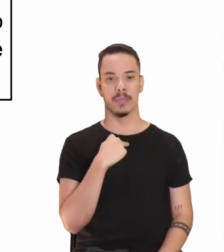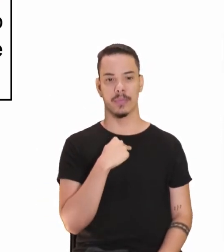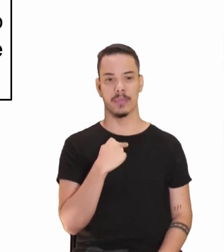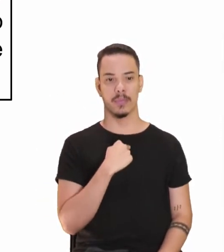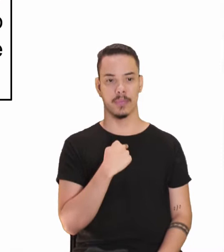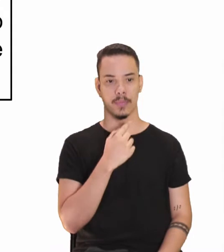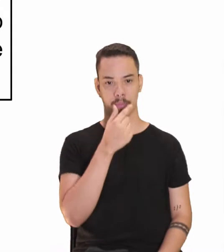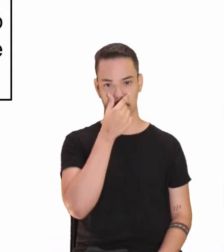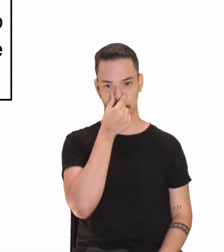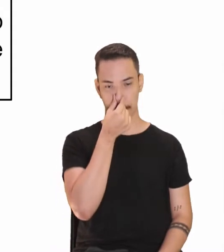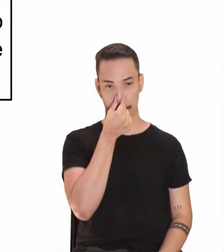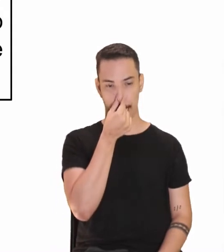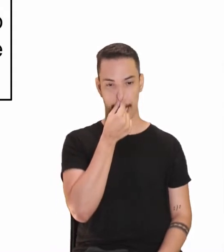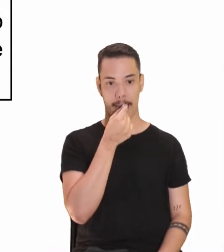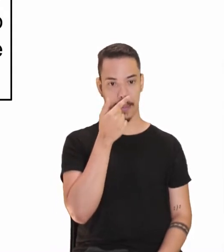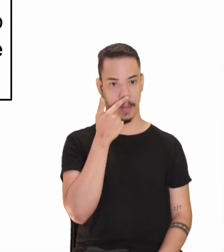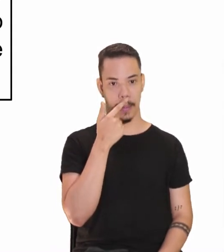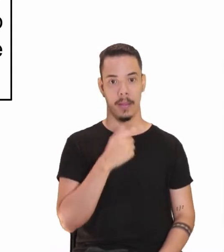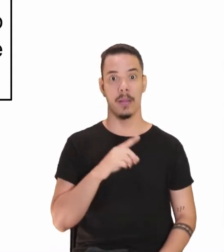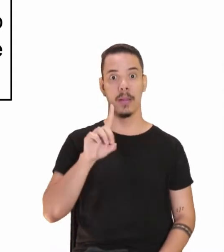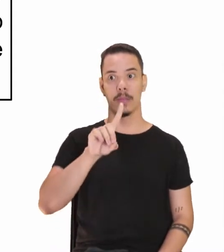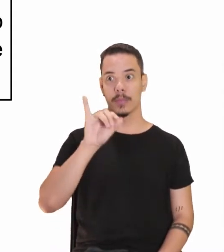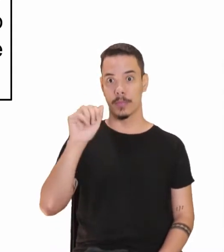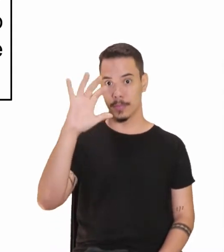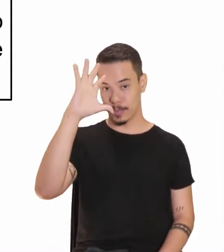batendo o pé. Um dia